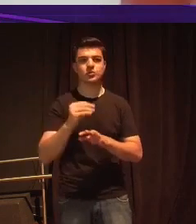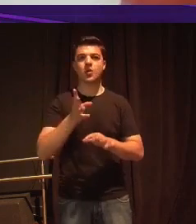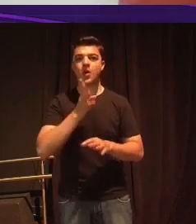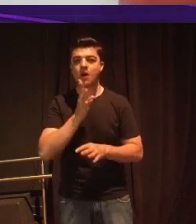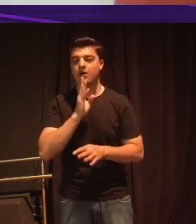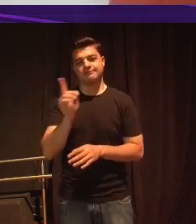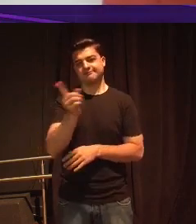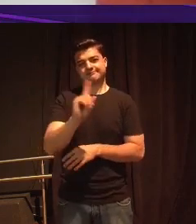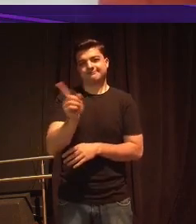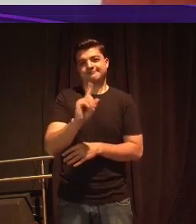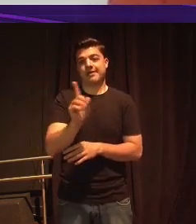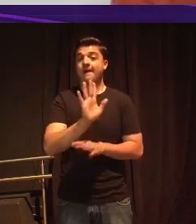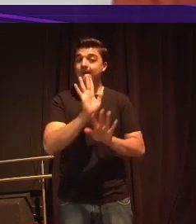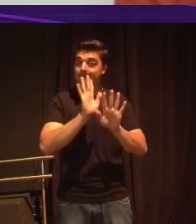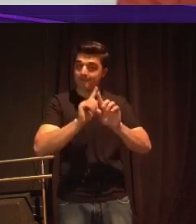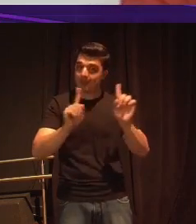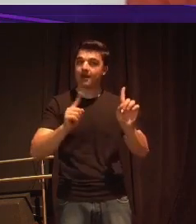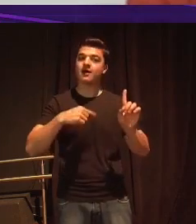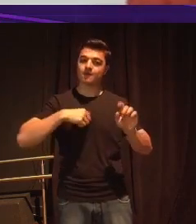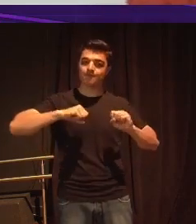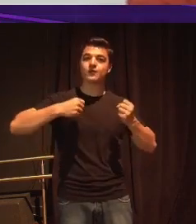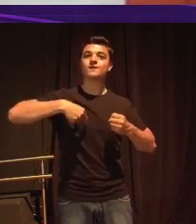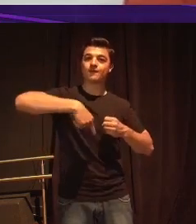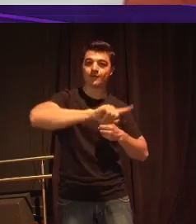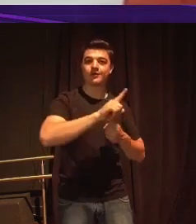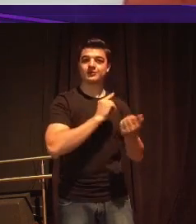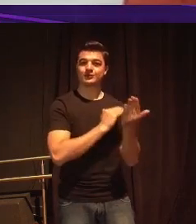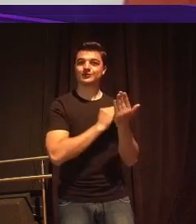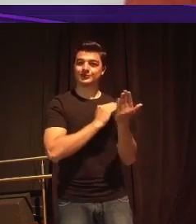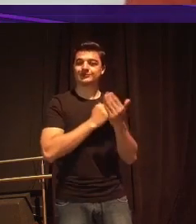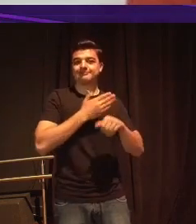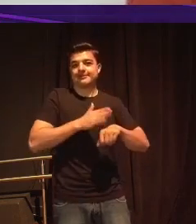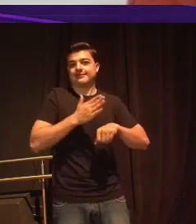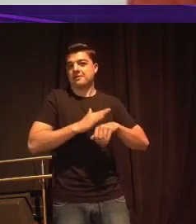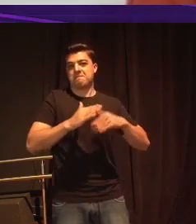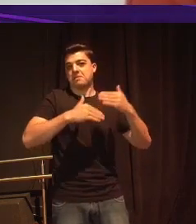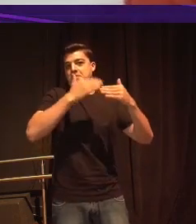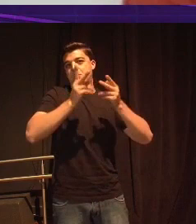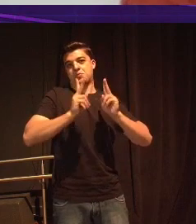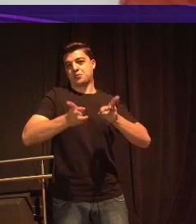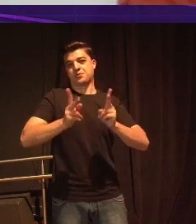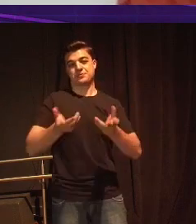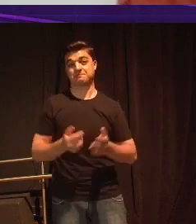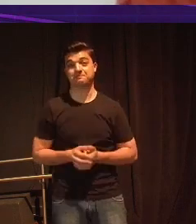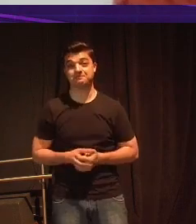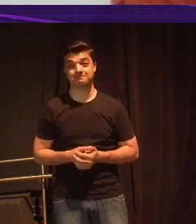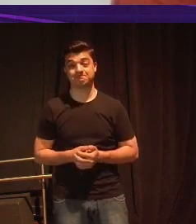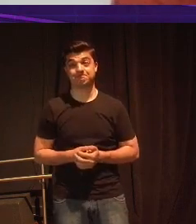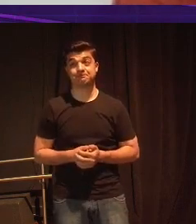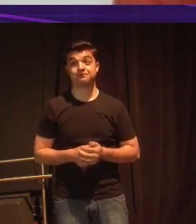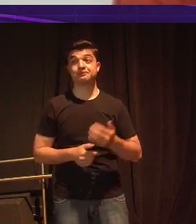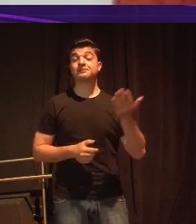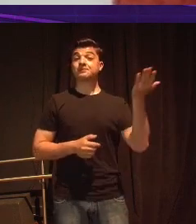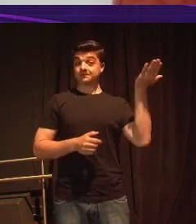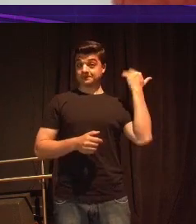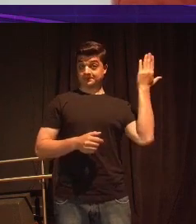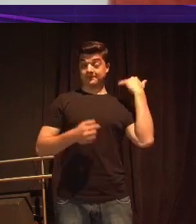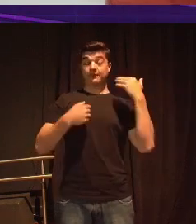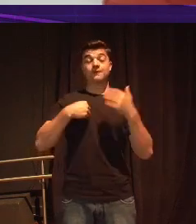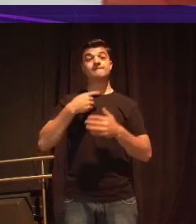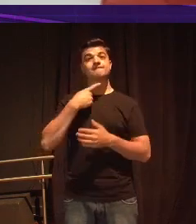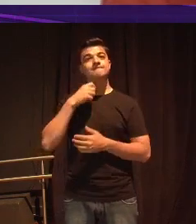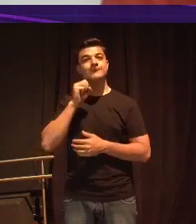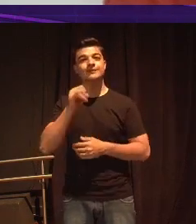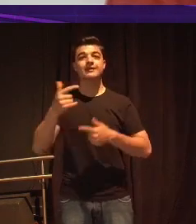né? Então, isso aconteceu e eu, na minha adolescência, eu queria fazer odontologia, né? Então, não tinha nada a